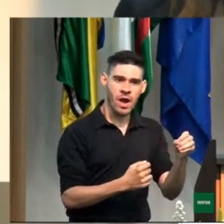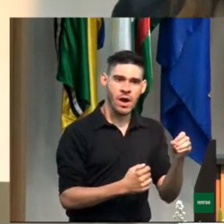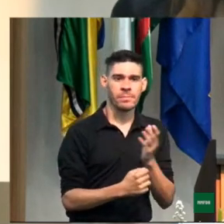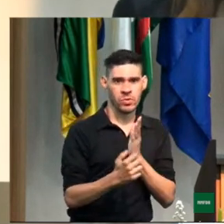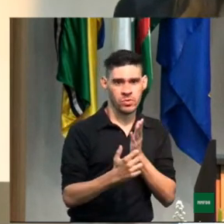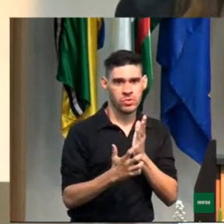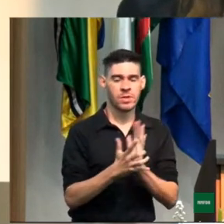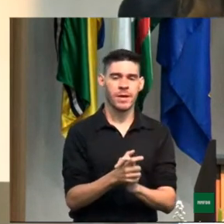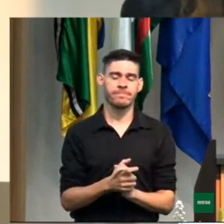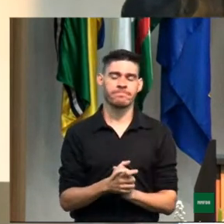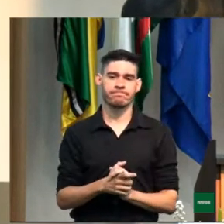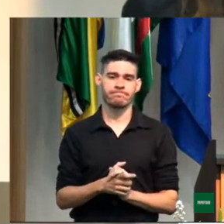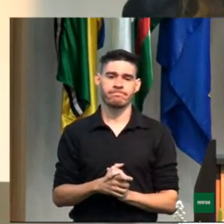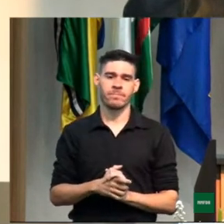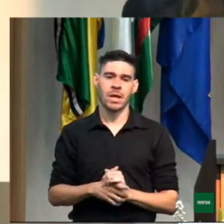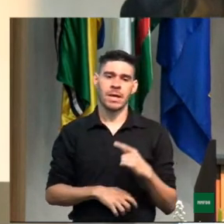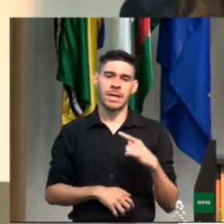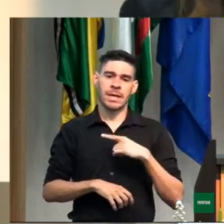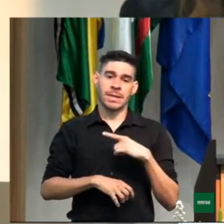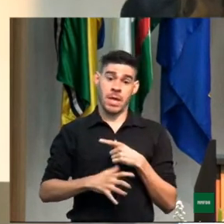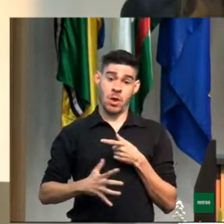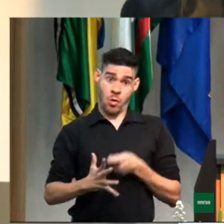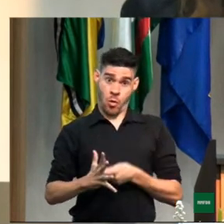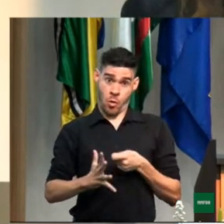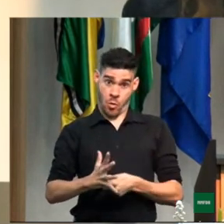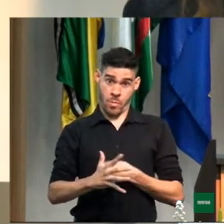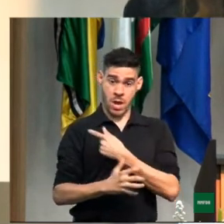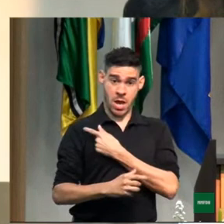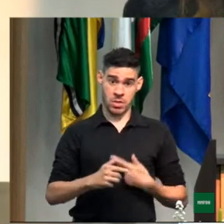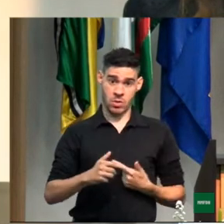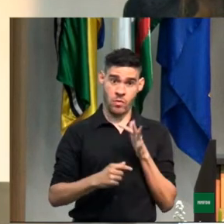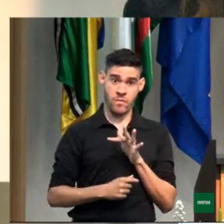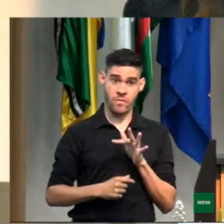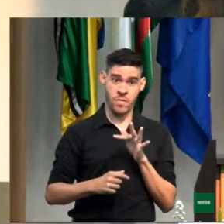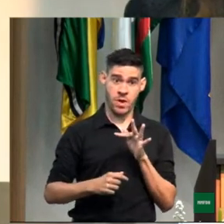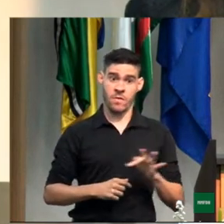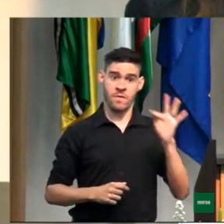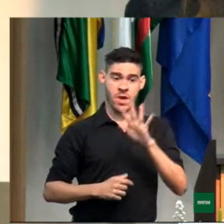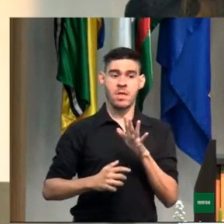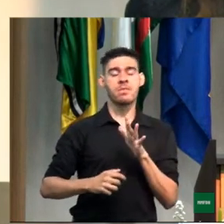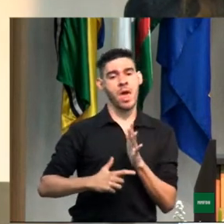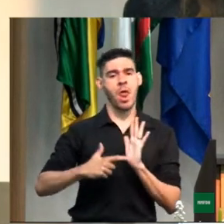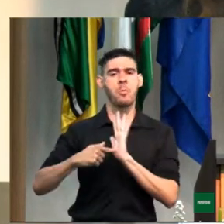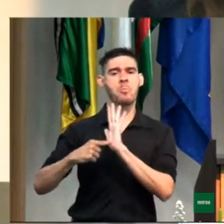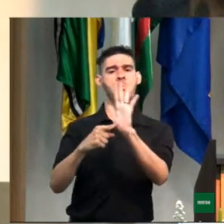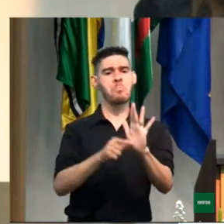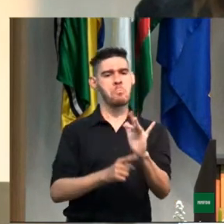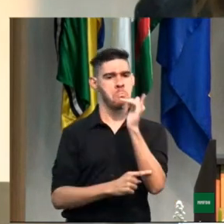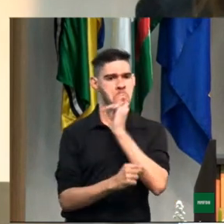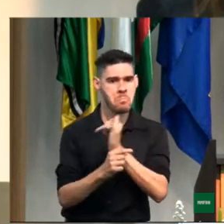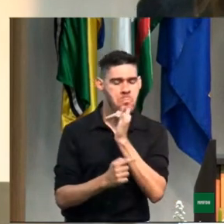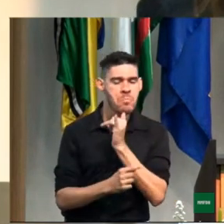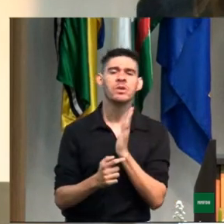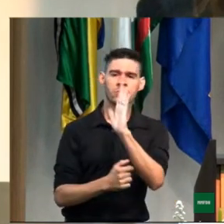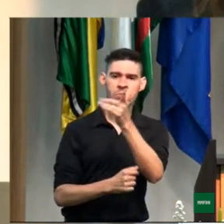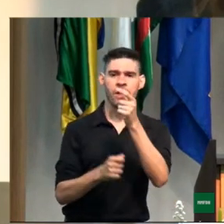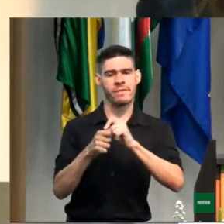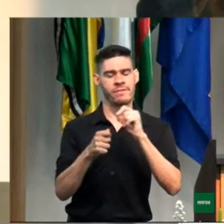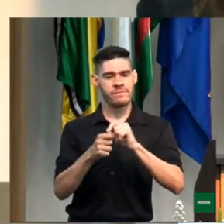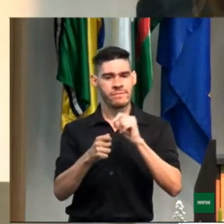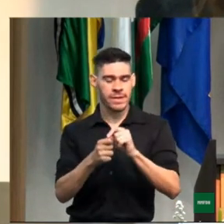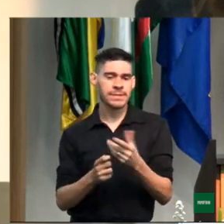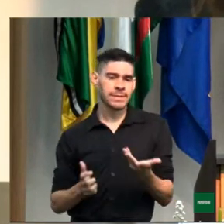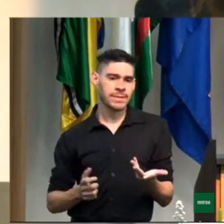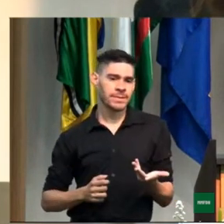né, como obrigação pelo governo federal de dar exemplo. A gente já está fazendo, né, secretária Cristiane, as ações,